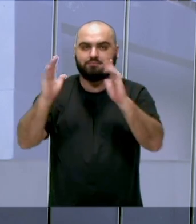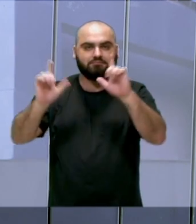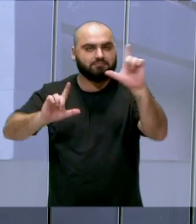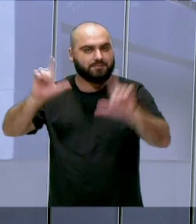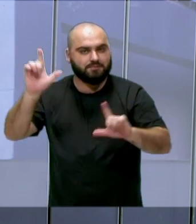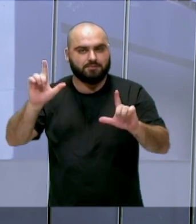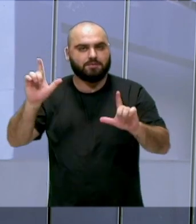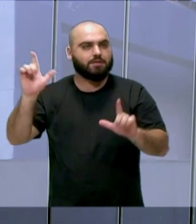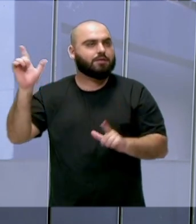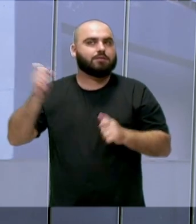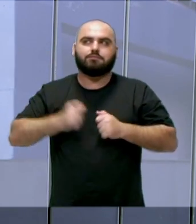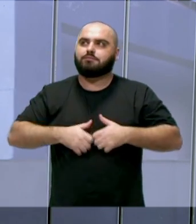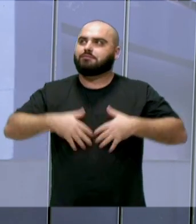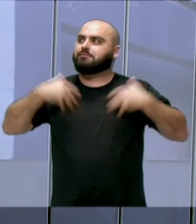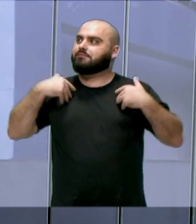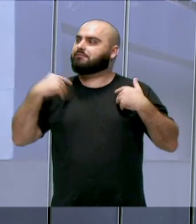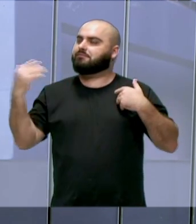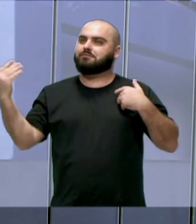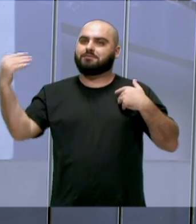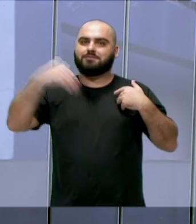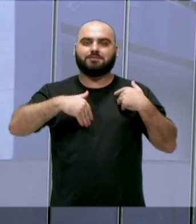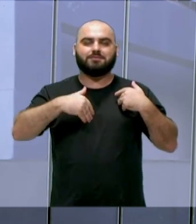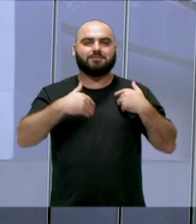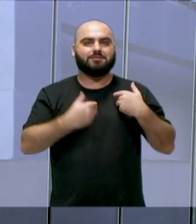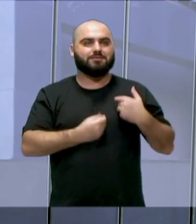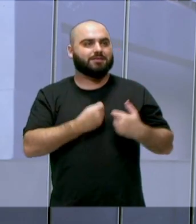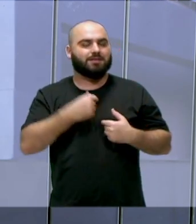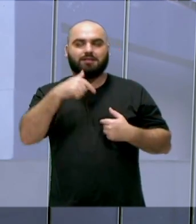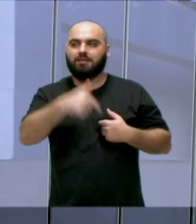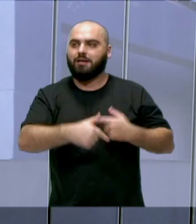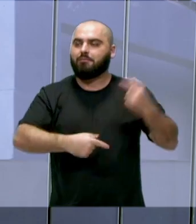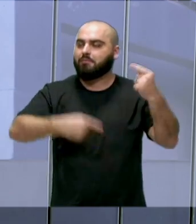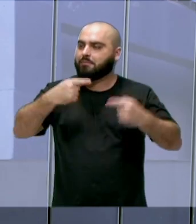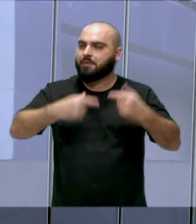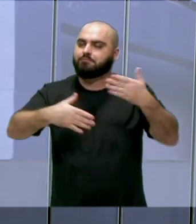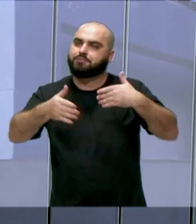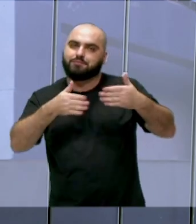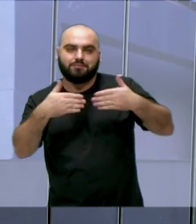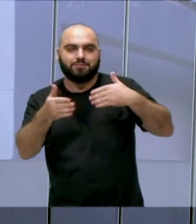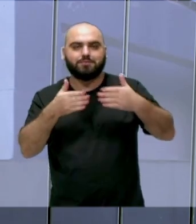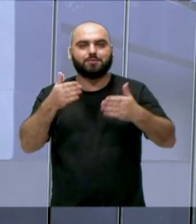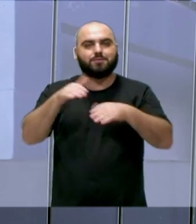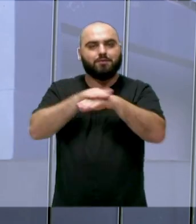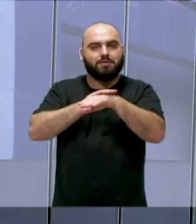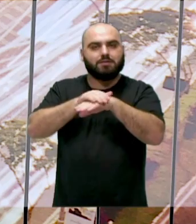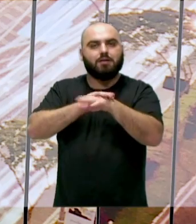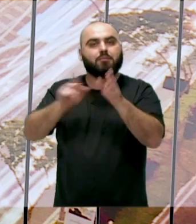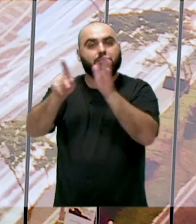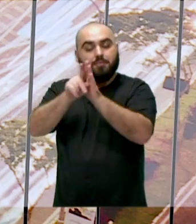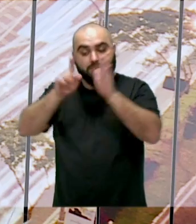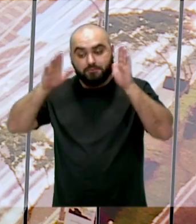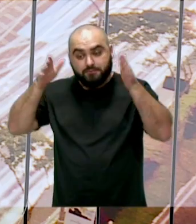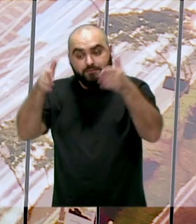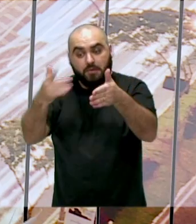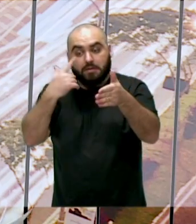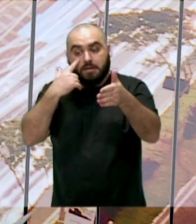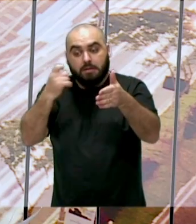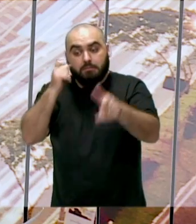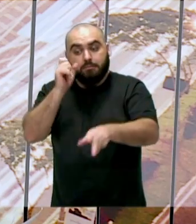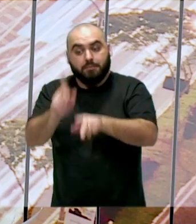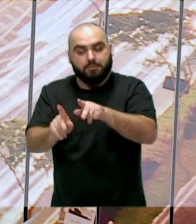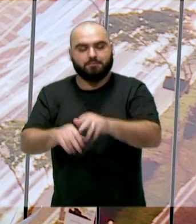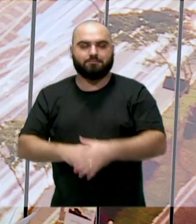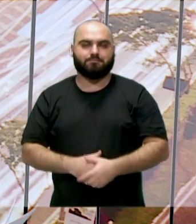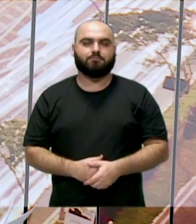para a gente debater um pouquinho e falar realmente dos interesses da nossa comunidade, da nossa população. Vereador, o senhor é